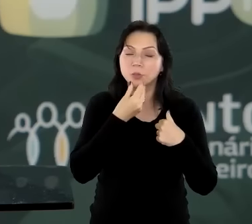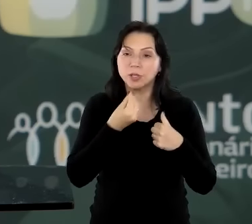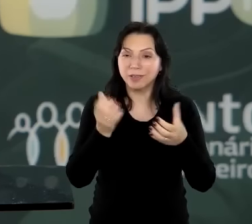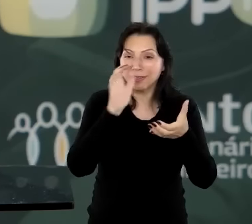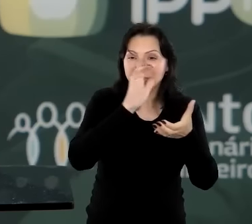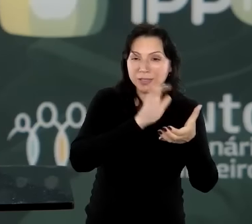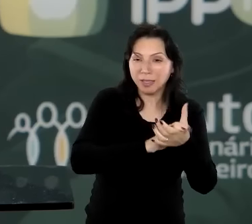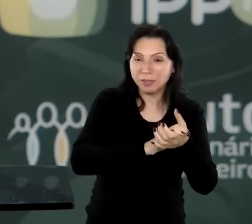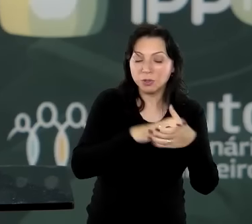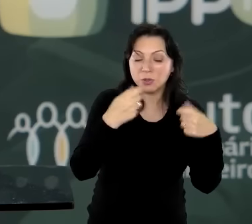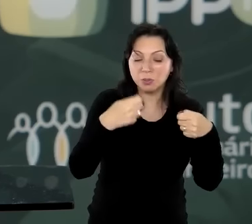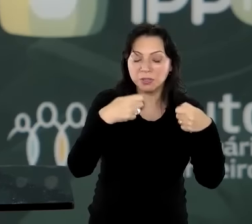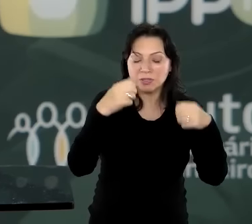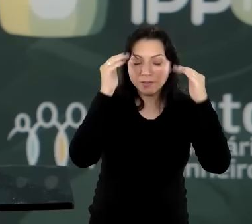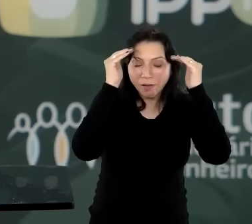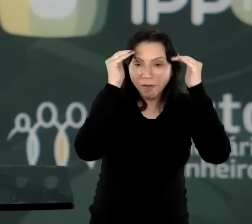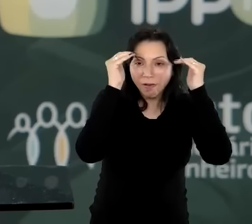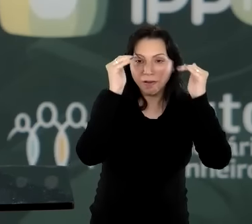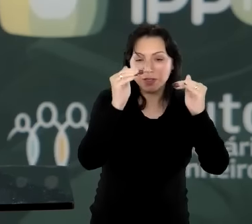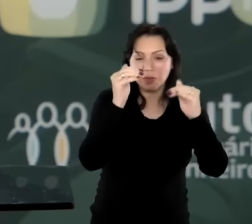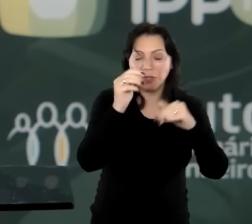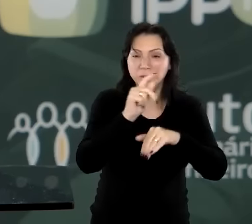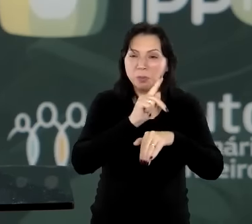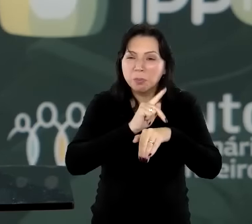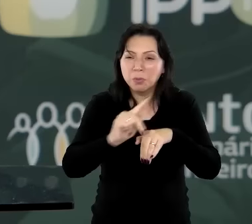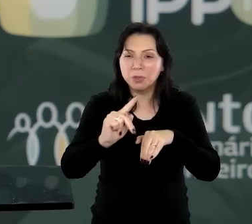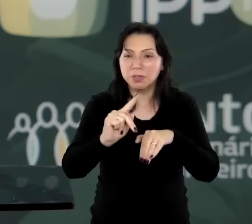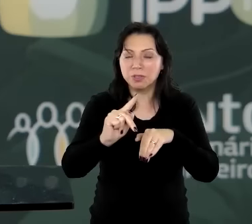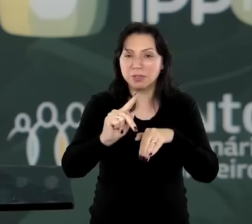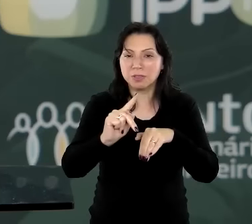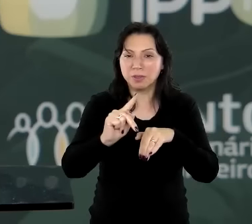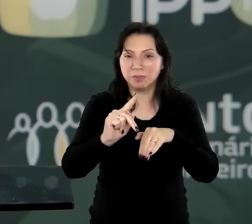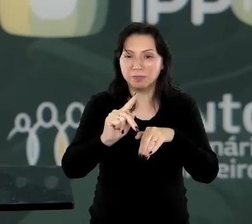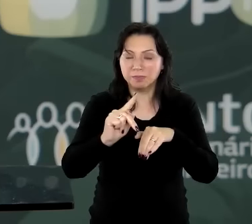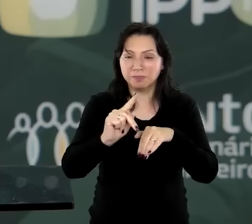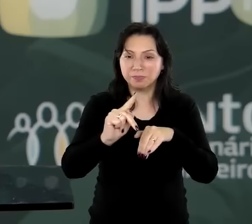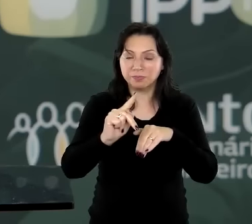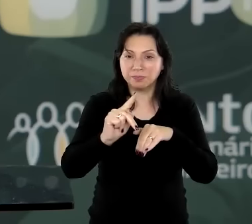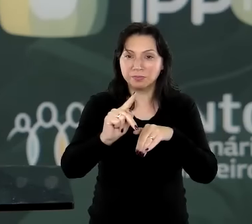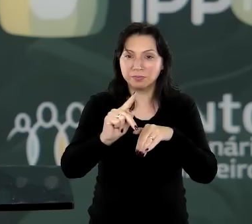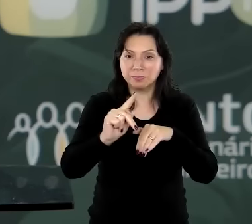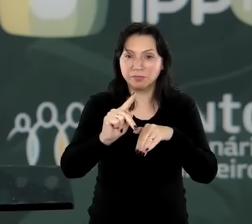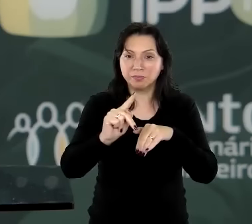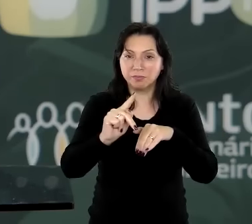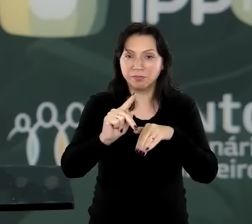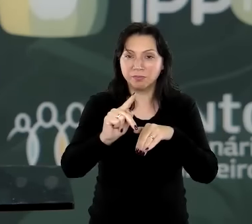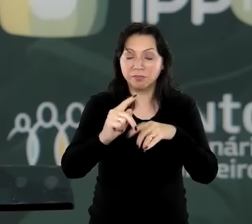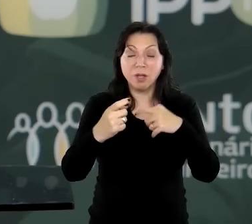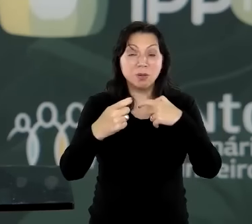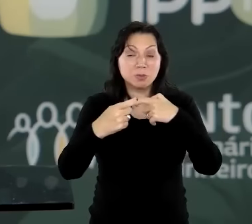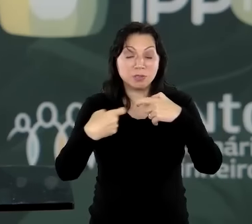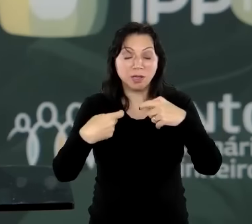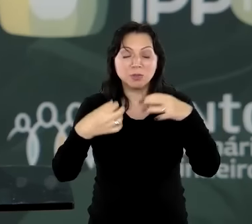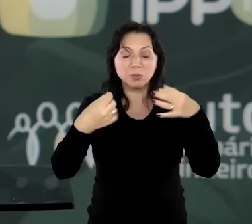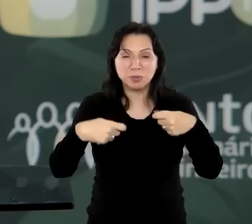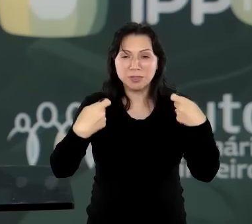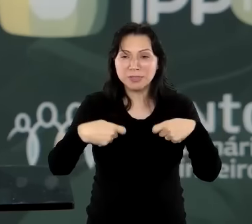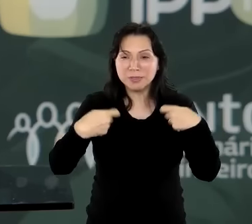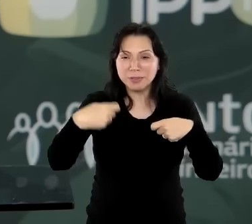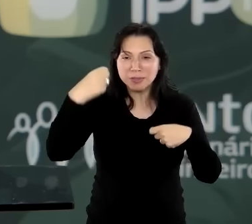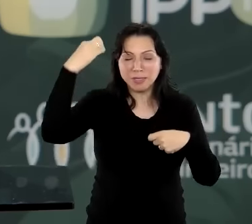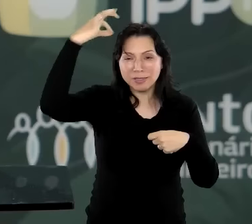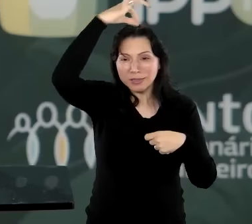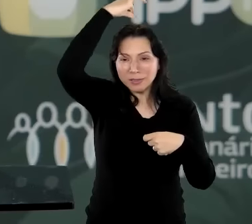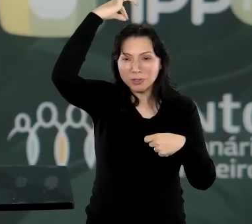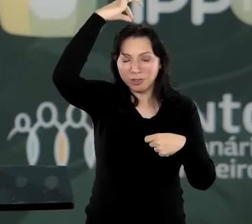de respeito, de pureza. Que o leito conjugal não pode ser maculado pela pornografia, que um